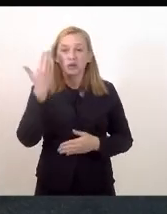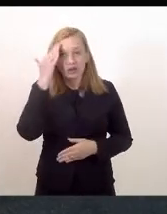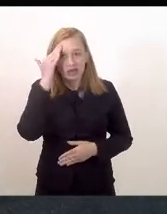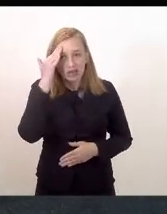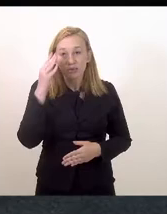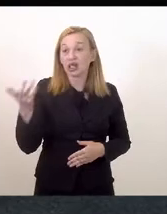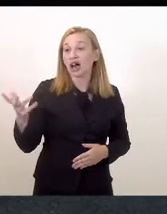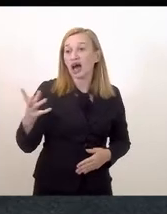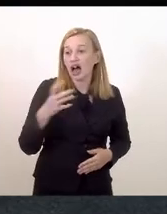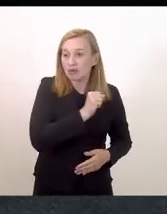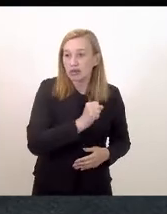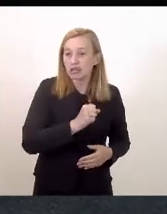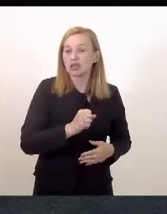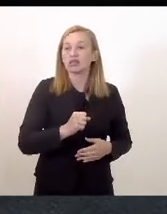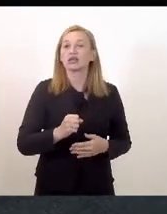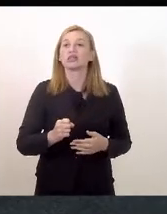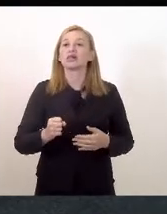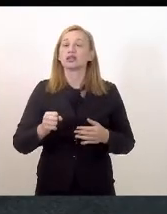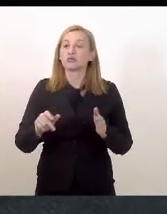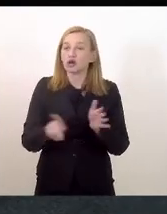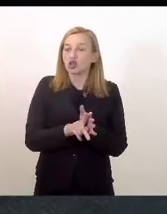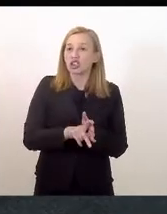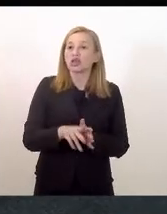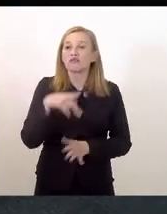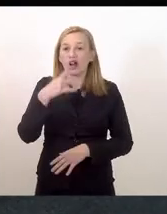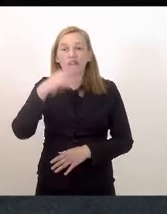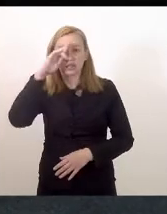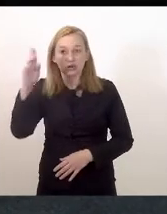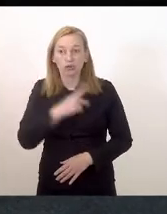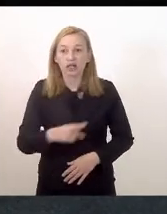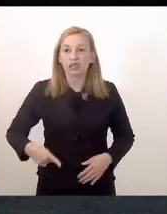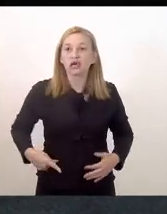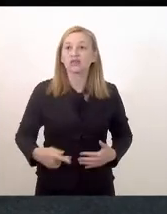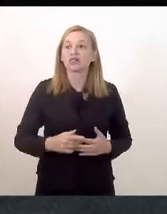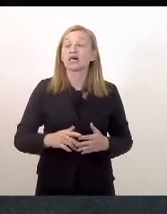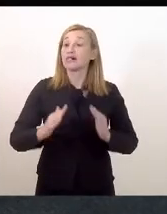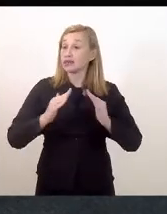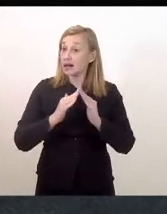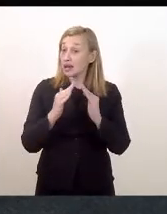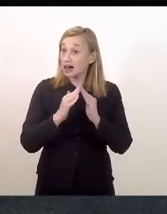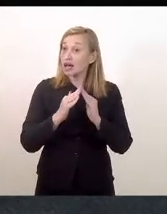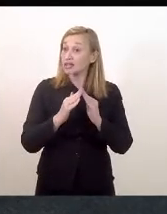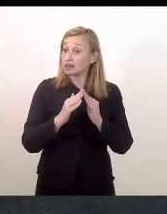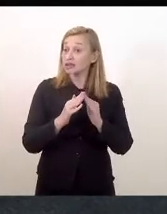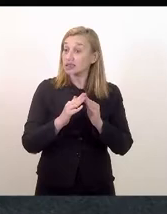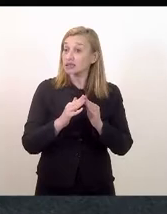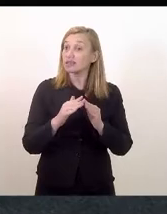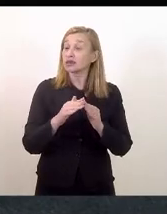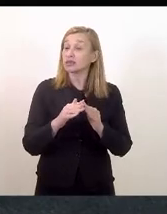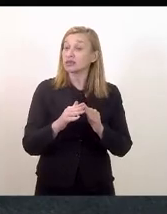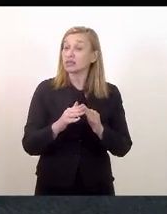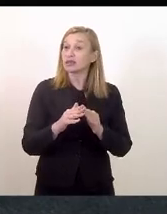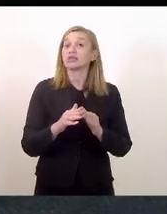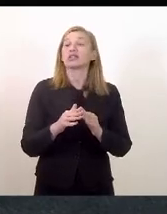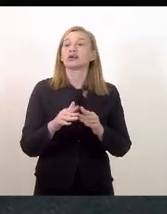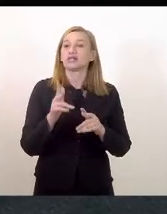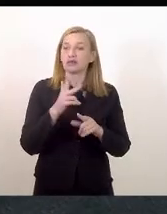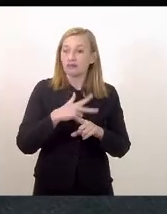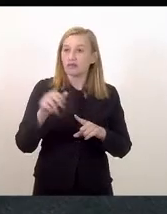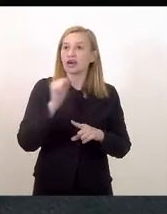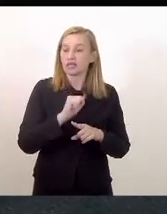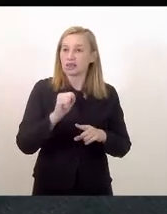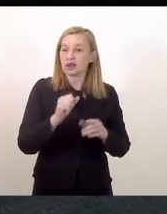da urgência desse projeto. E dizer, senhor presidente, que essa casa ganha muito fazendo,